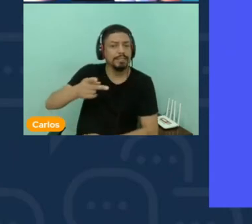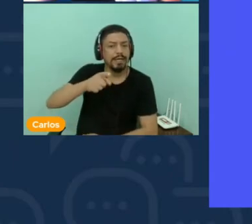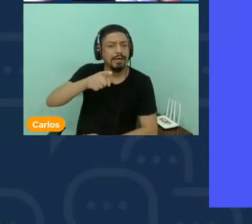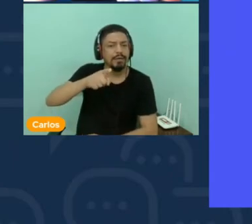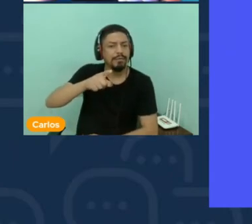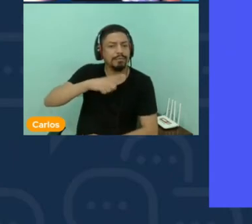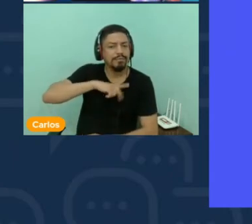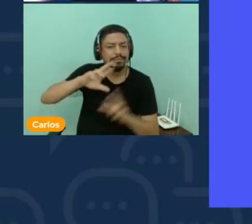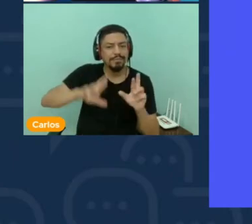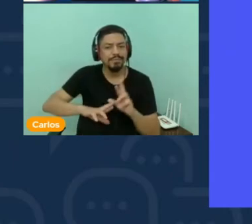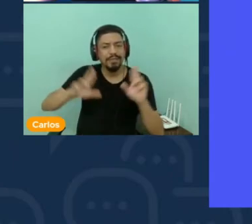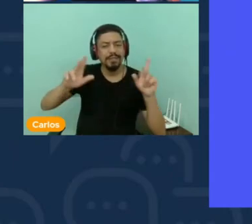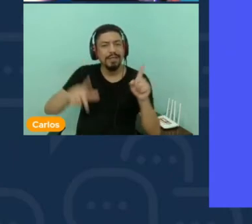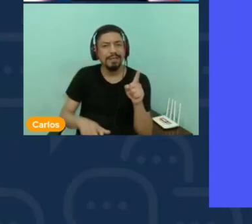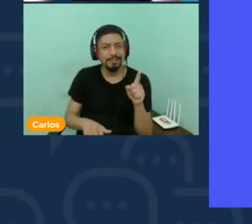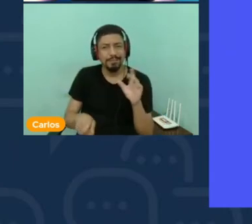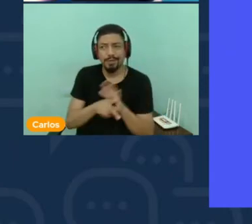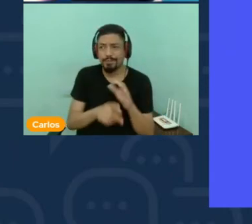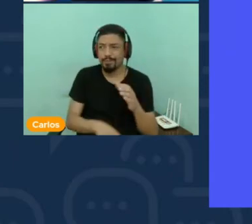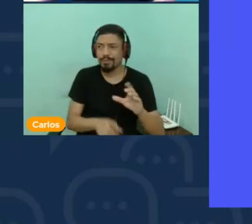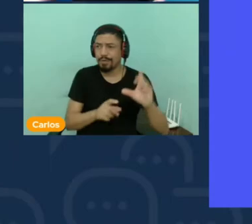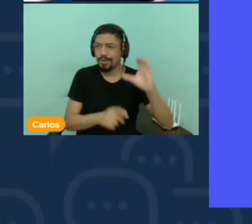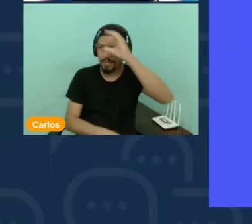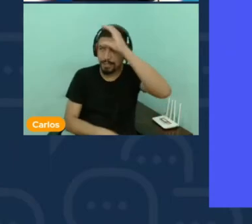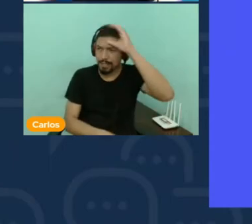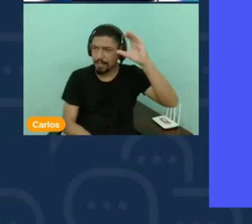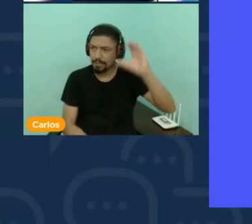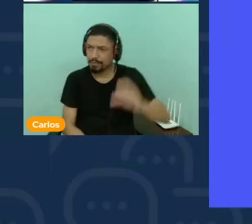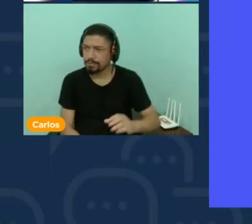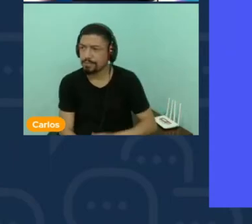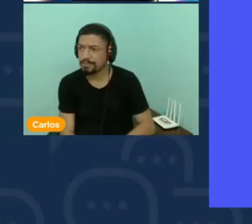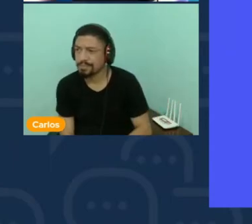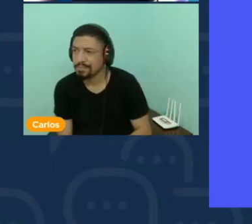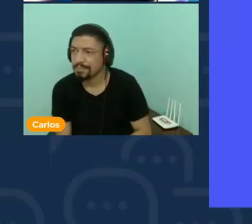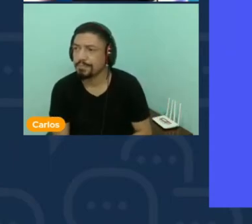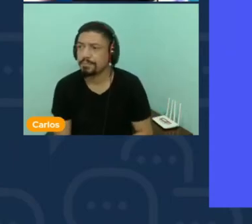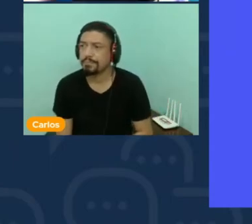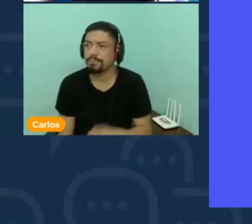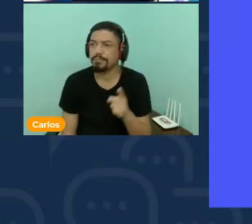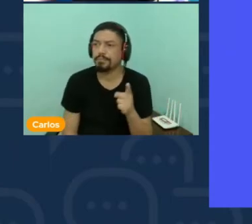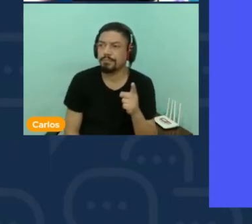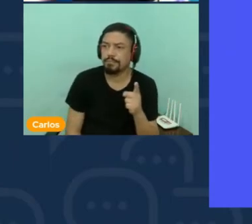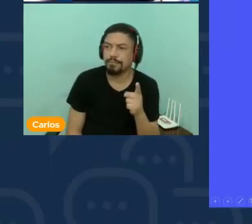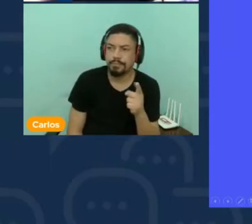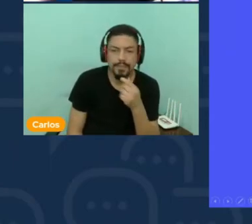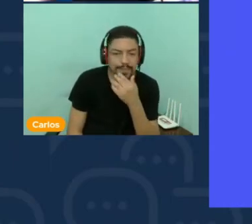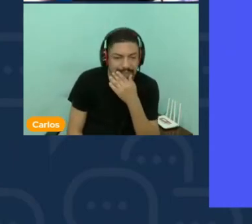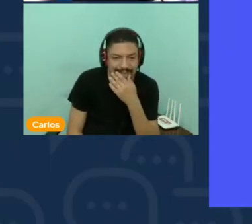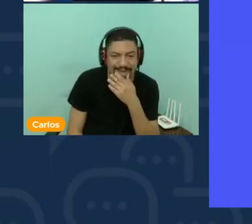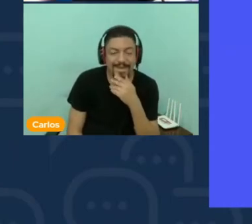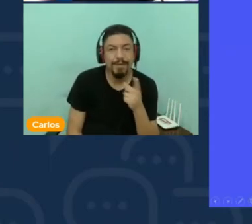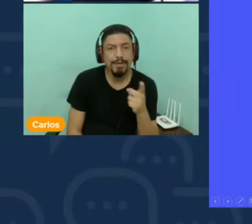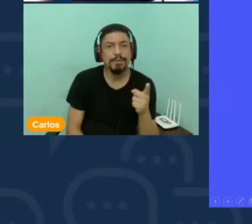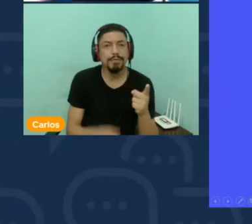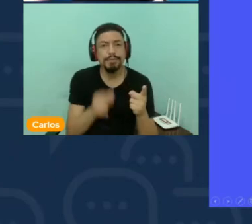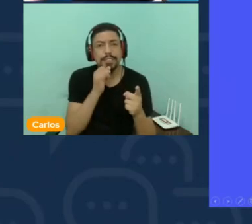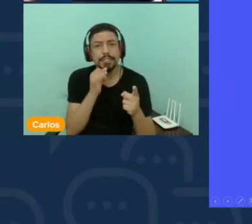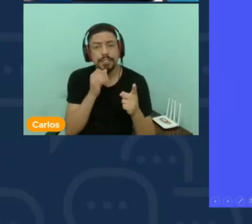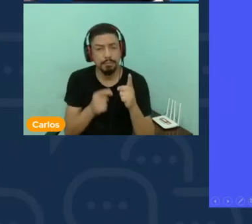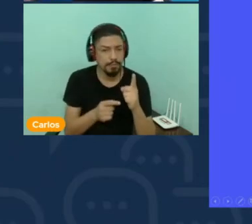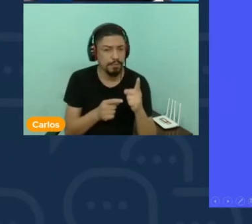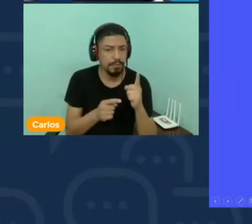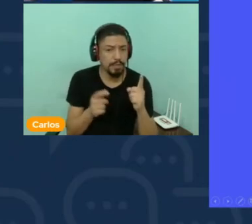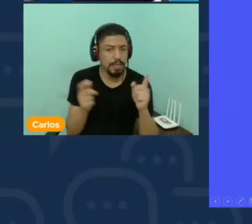a diferença para o meu cliente. Utilizar as melhores tecnologias. Por exemplo, eu